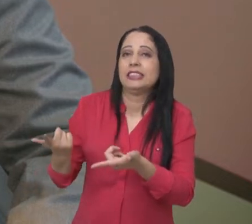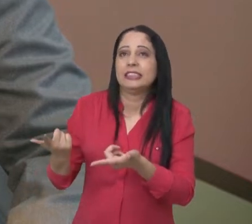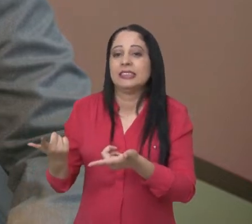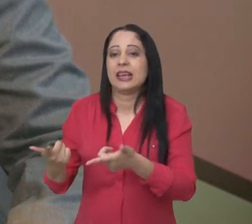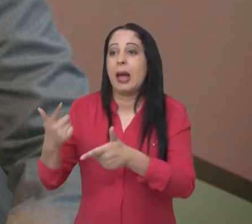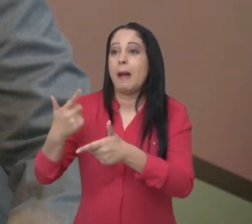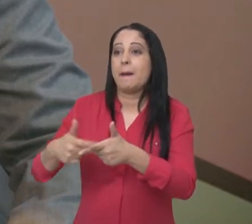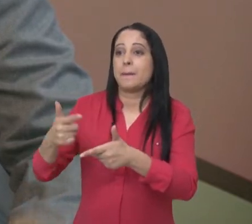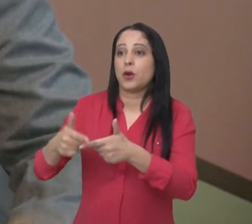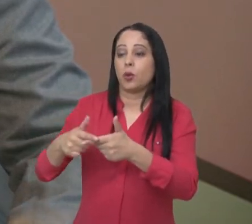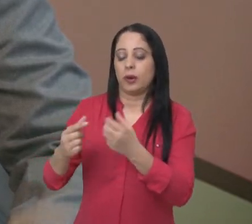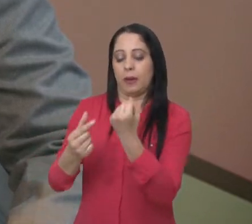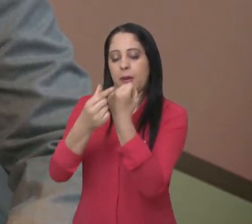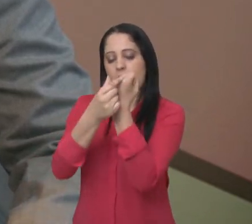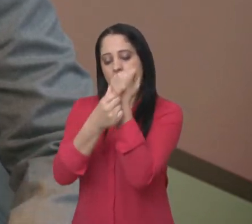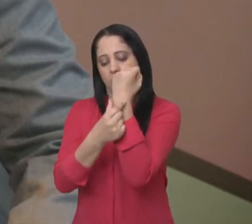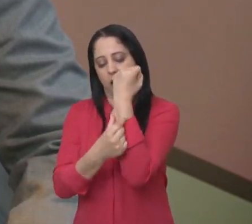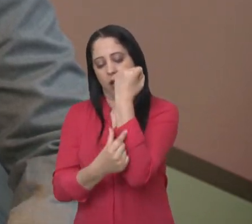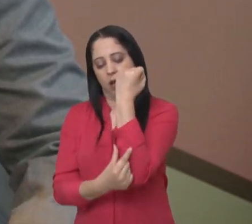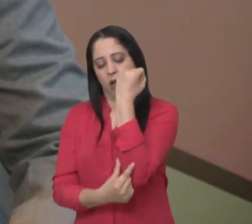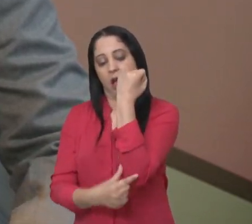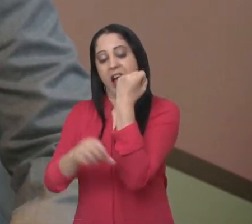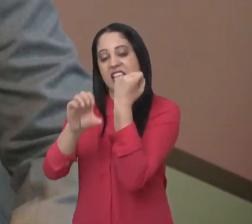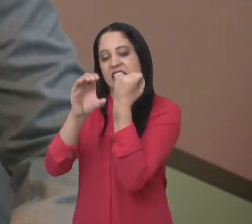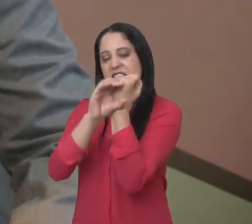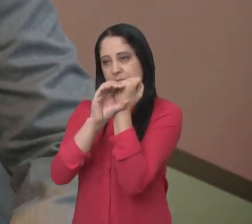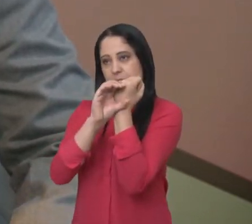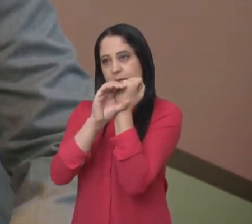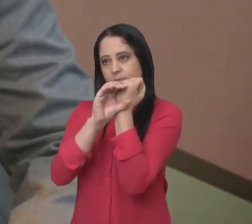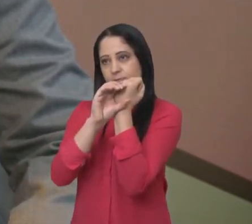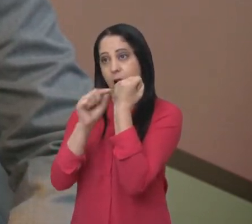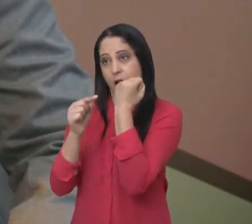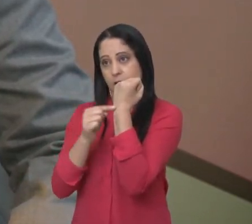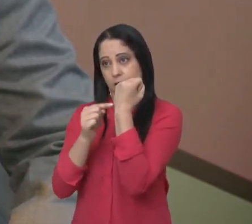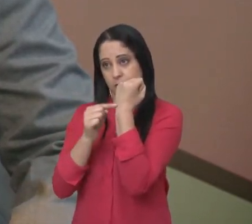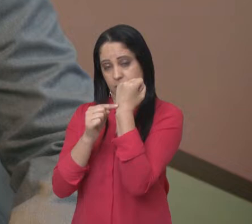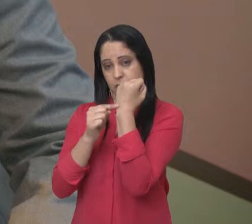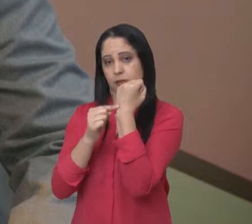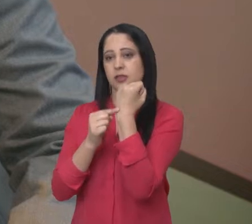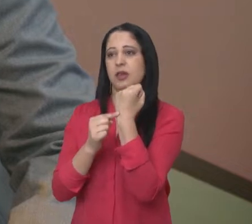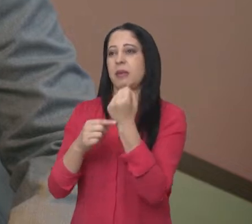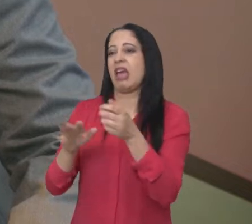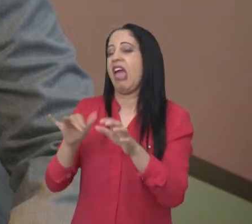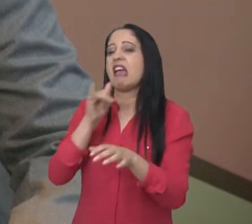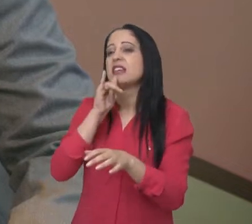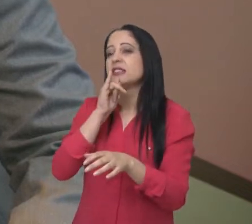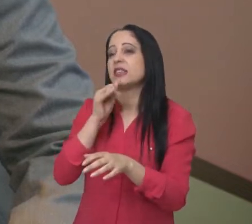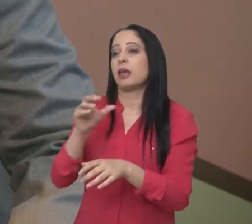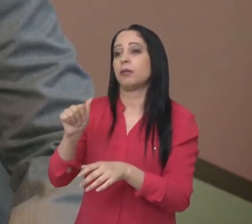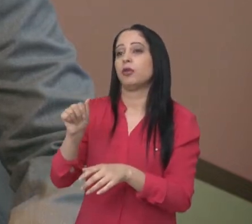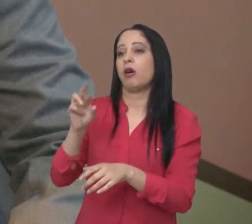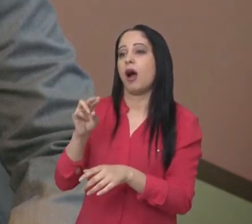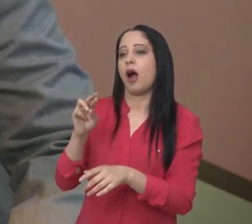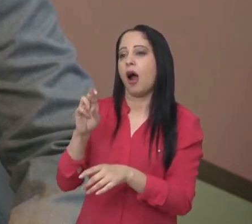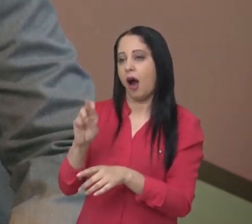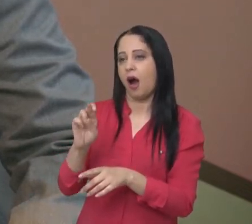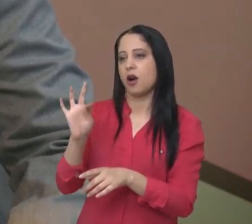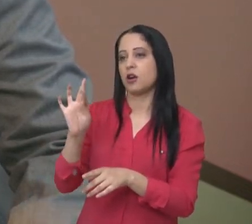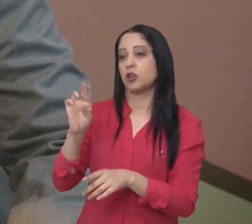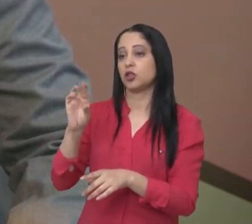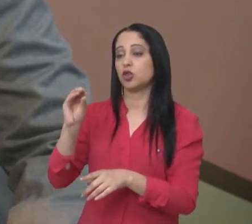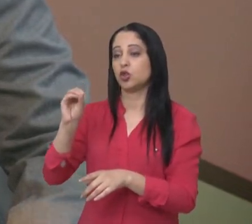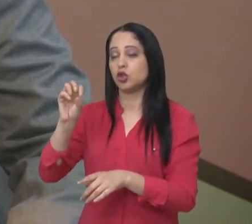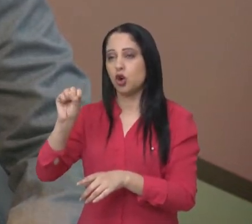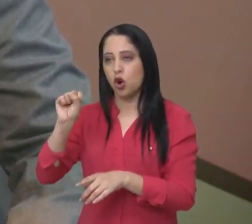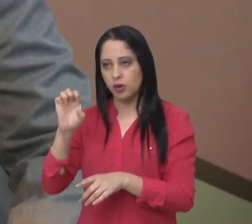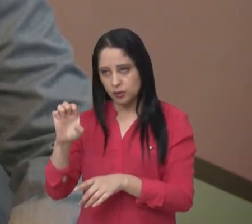coluna vertebral cervical, a parte superior, né? Algum problema, alguma osteoartrose das articulações da coluna